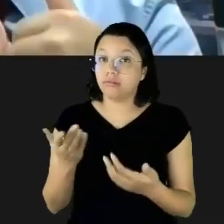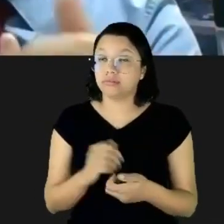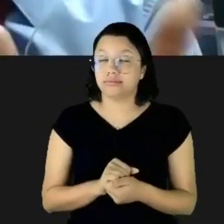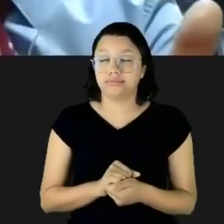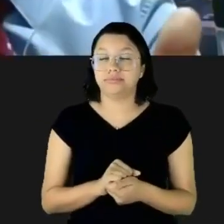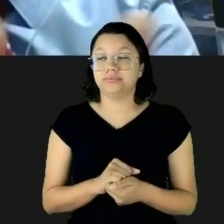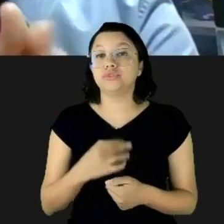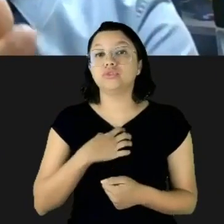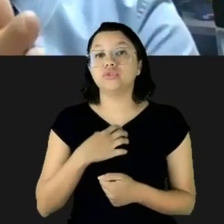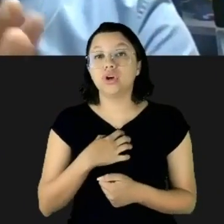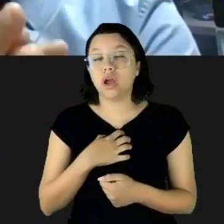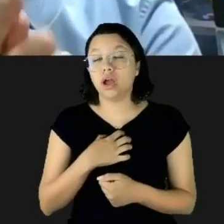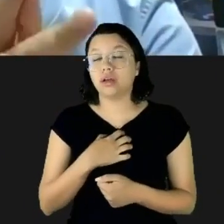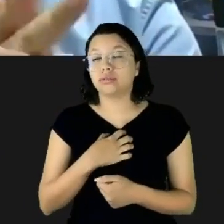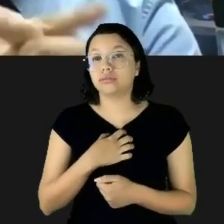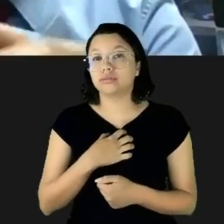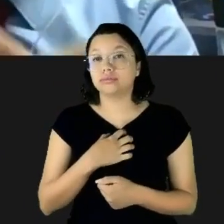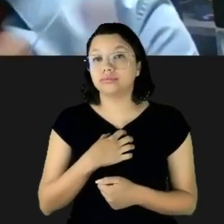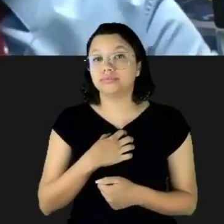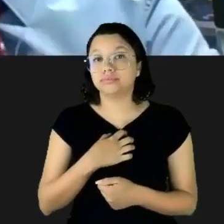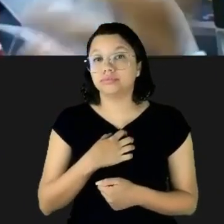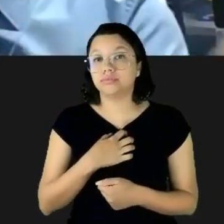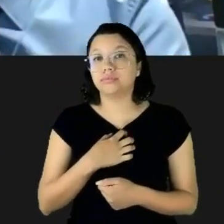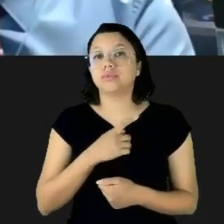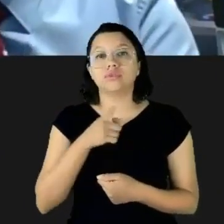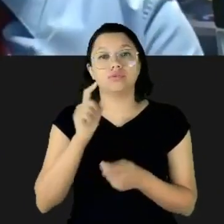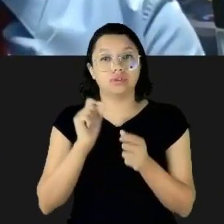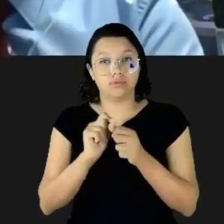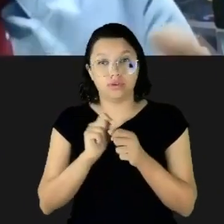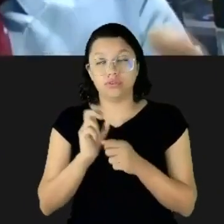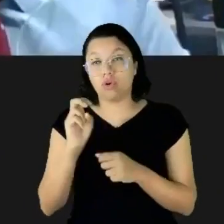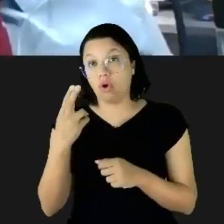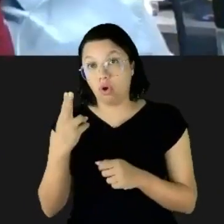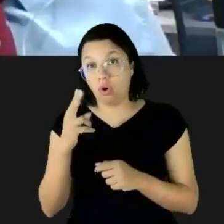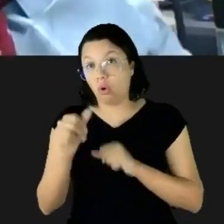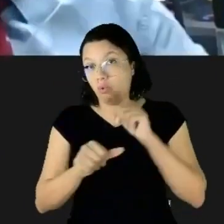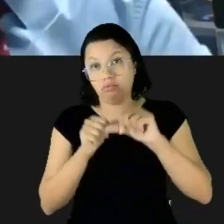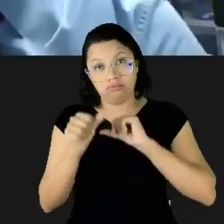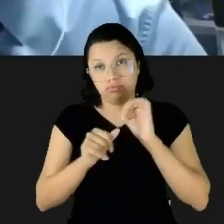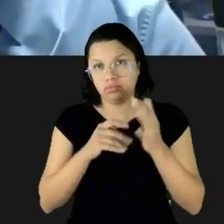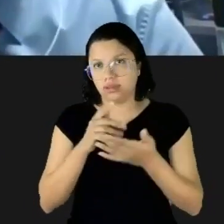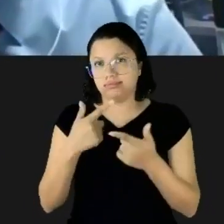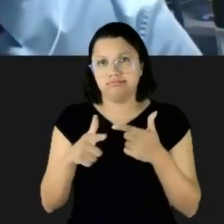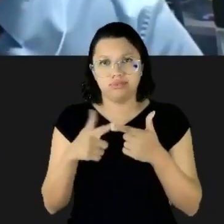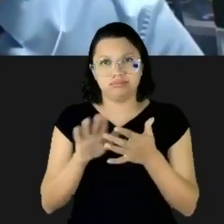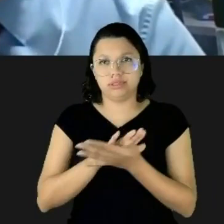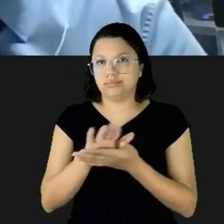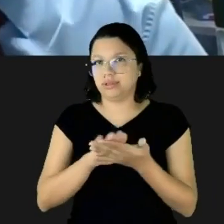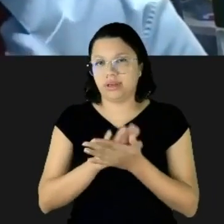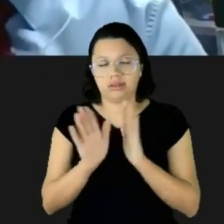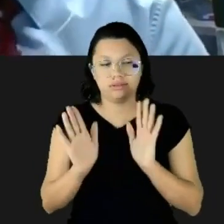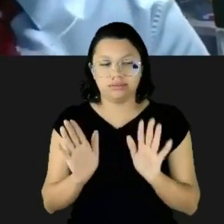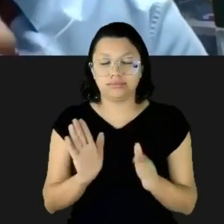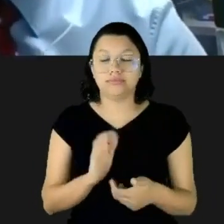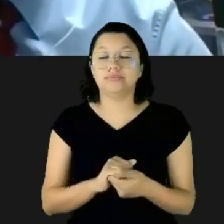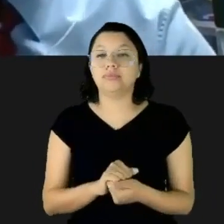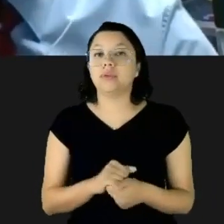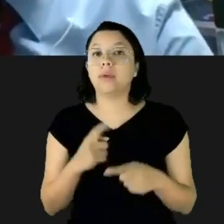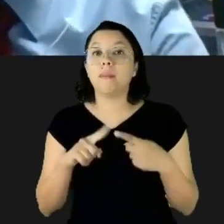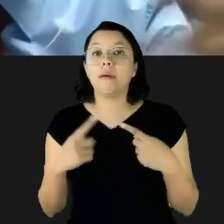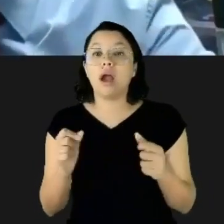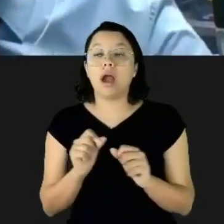da forma que você fez, ou, logicamente, mudar, não tem problema nenhum, porque a gestão é dinâmica, mas